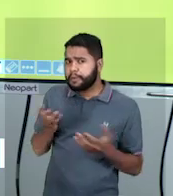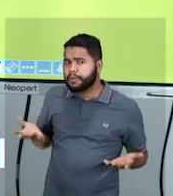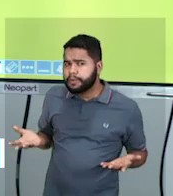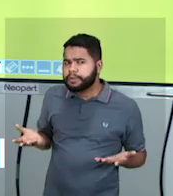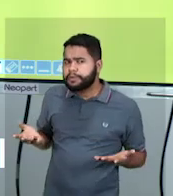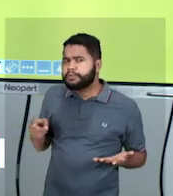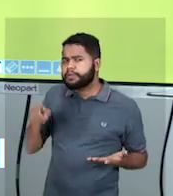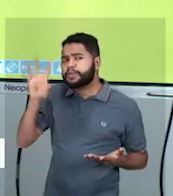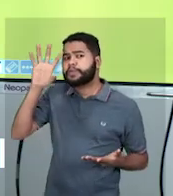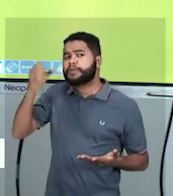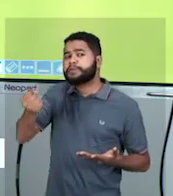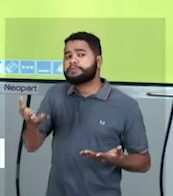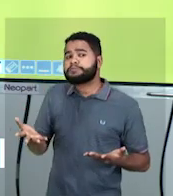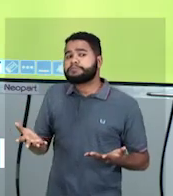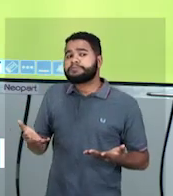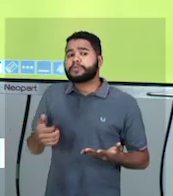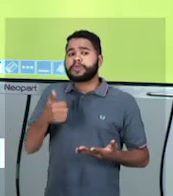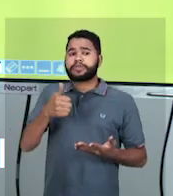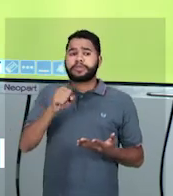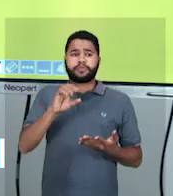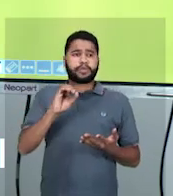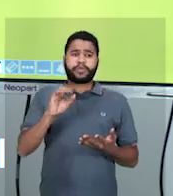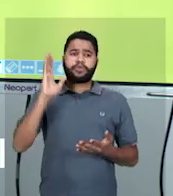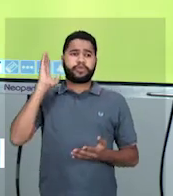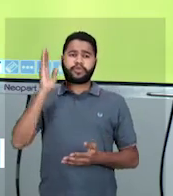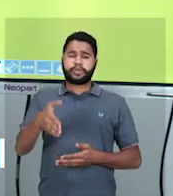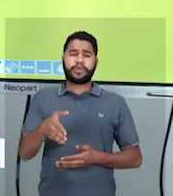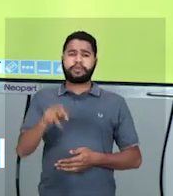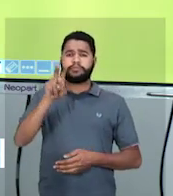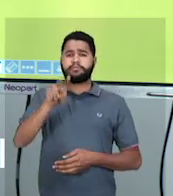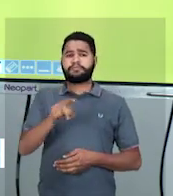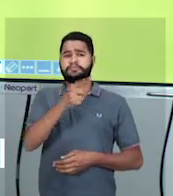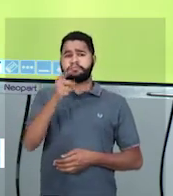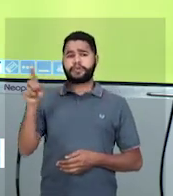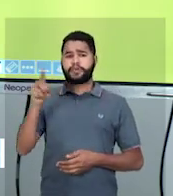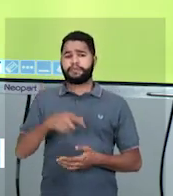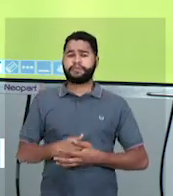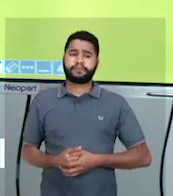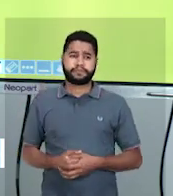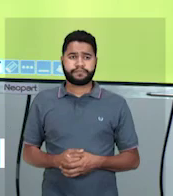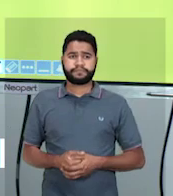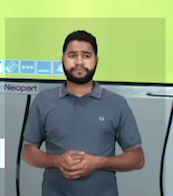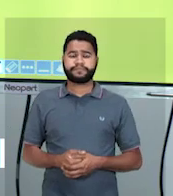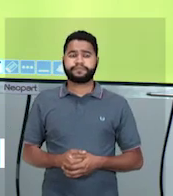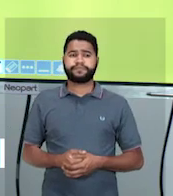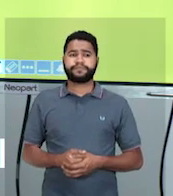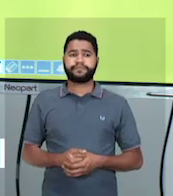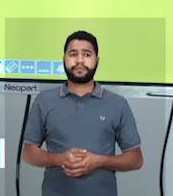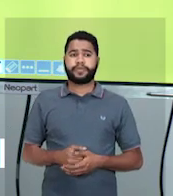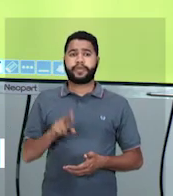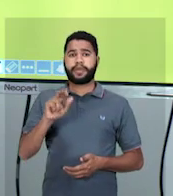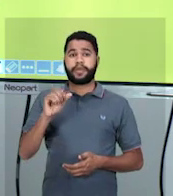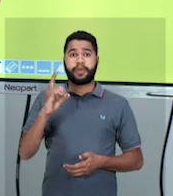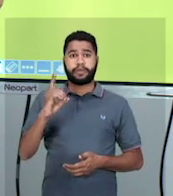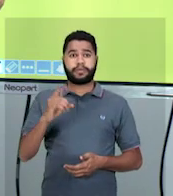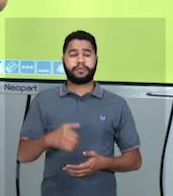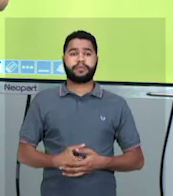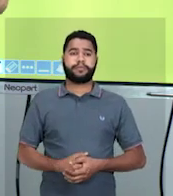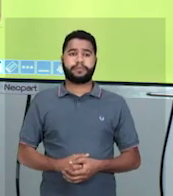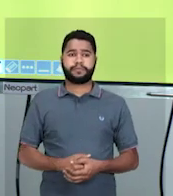que vocês acham eu tenho 180 eu posso por de cara que se vale quanto em radianos e